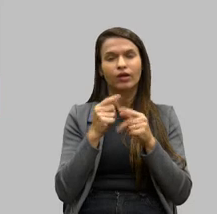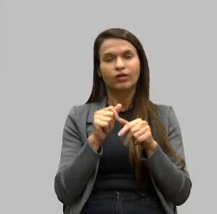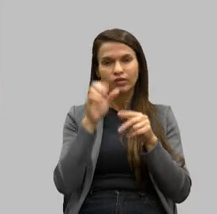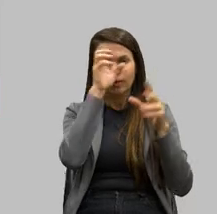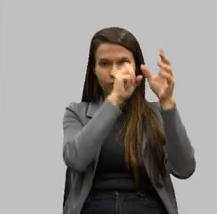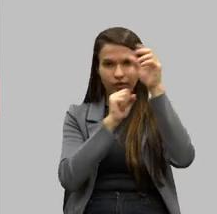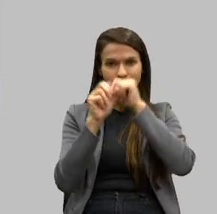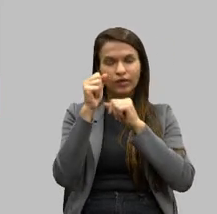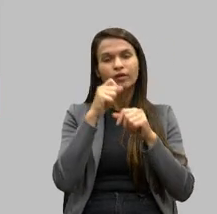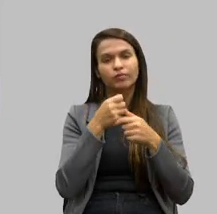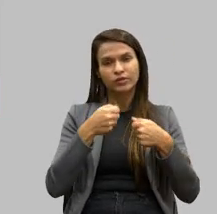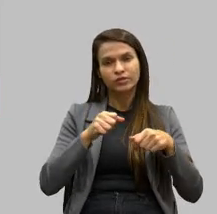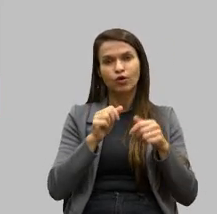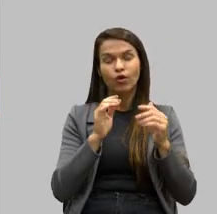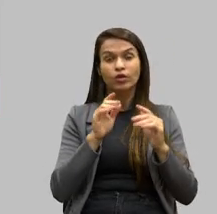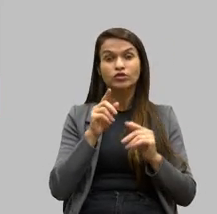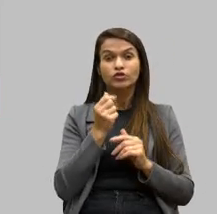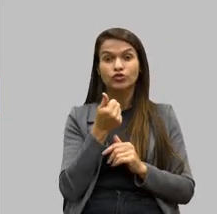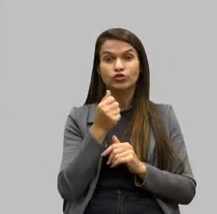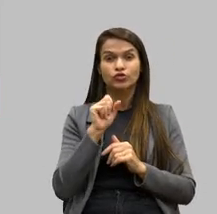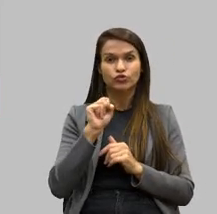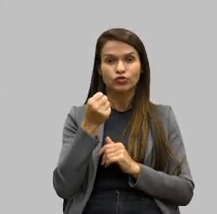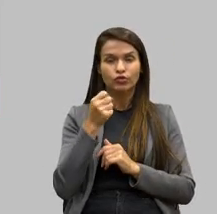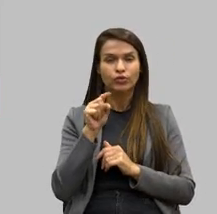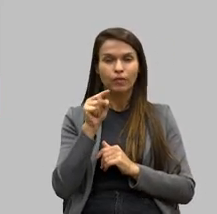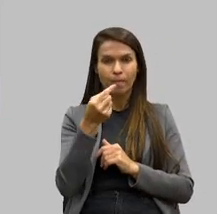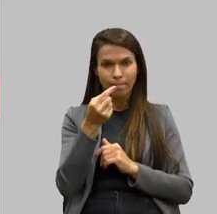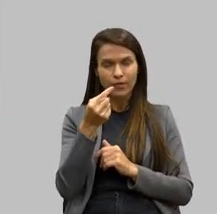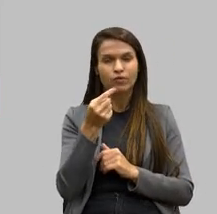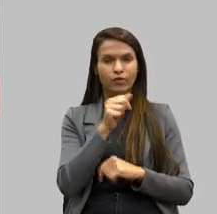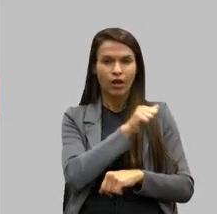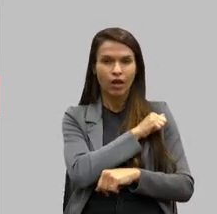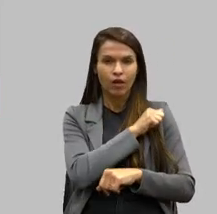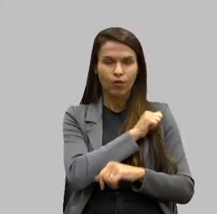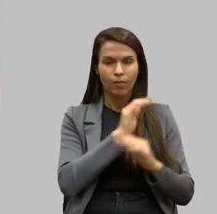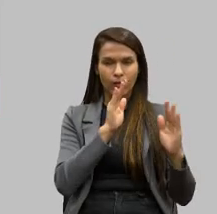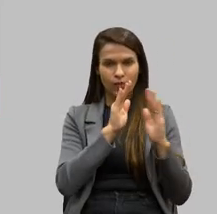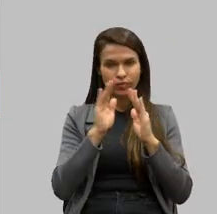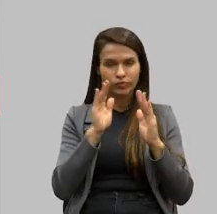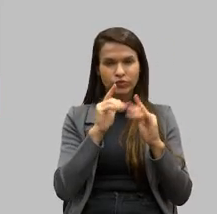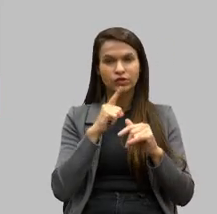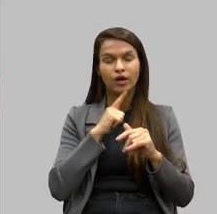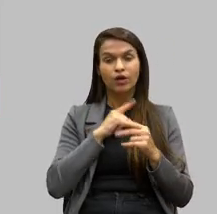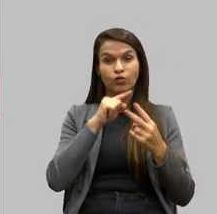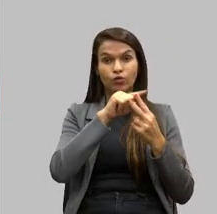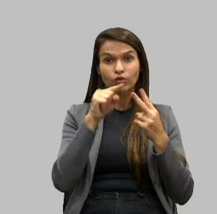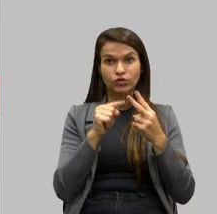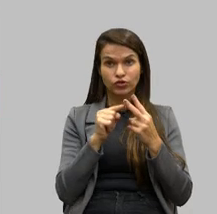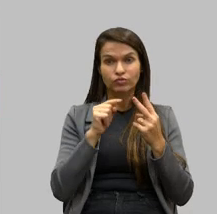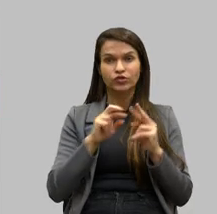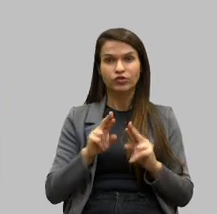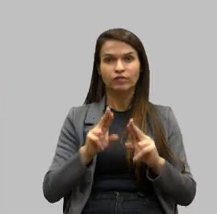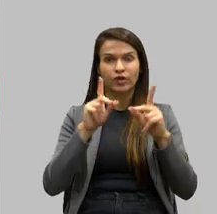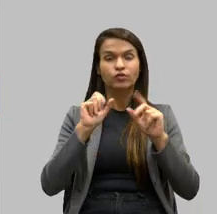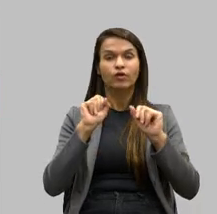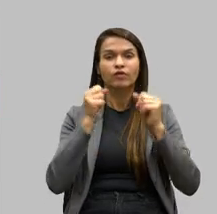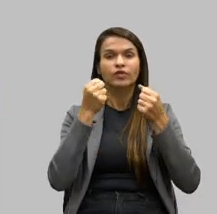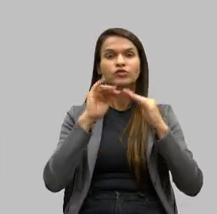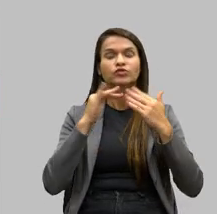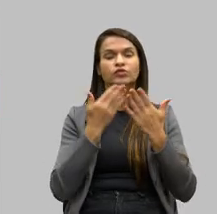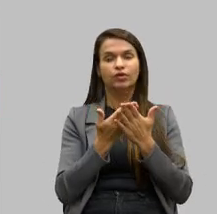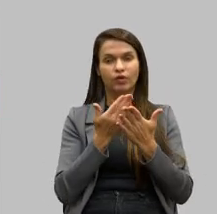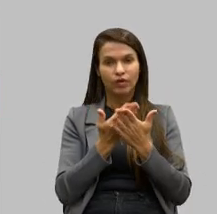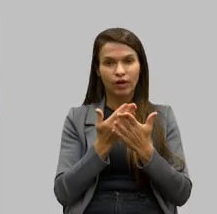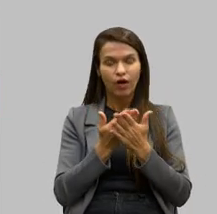estamos com 18 mil estudantes do agrupamento temporário. São duas ações pedagógicas diferentes. O reforço escolar vem